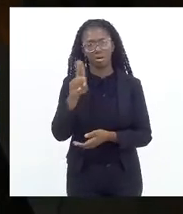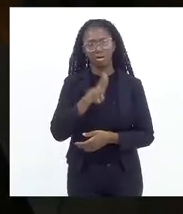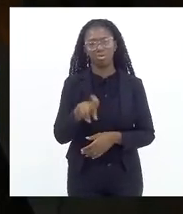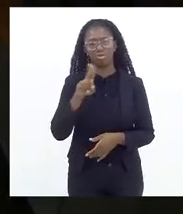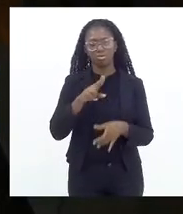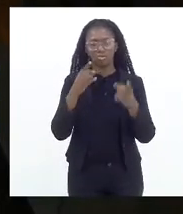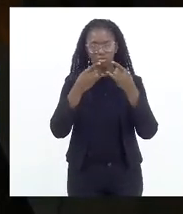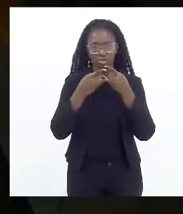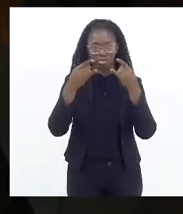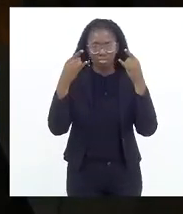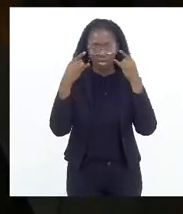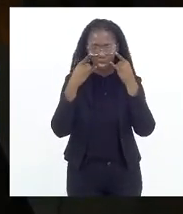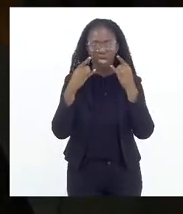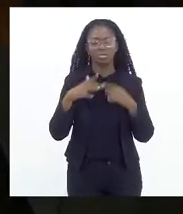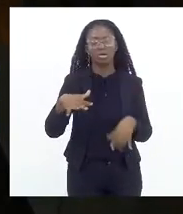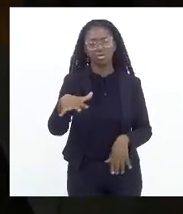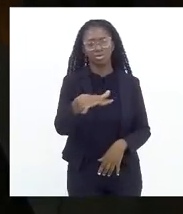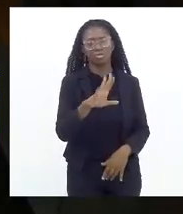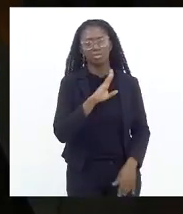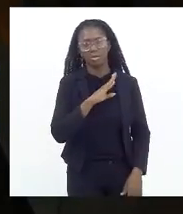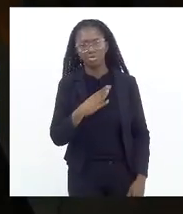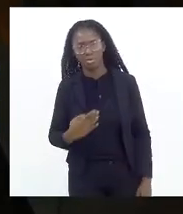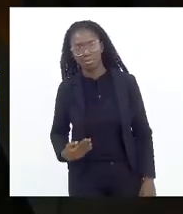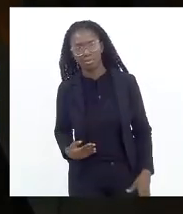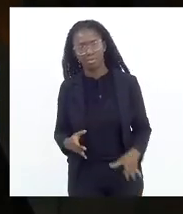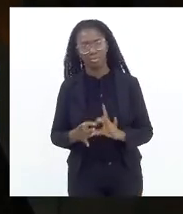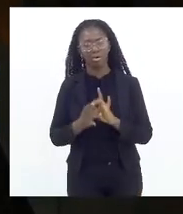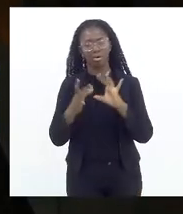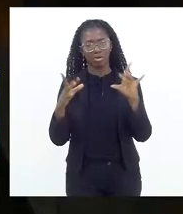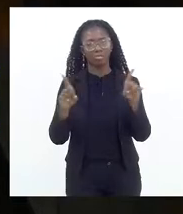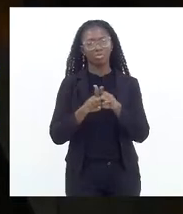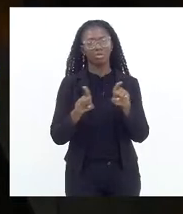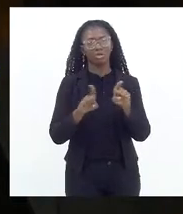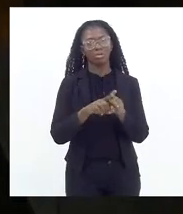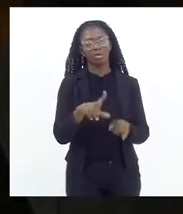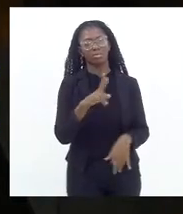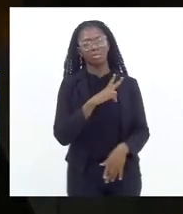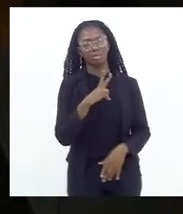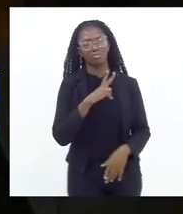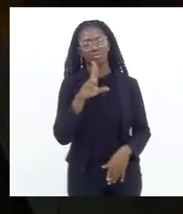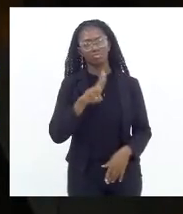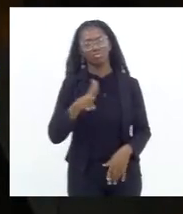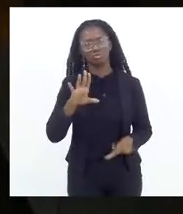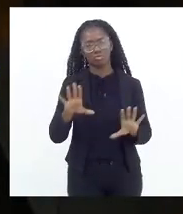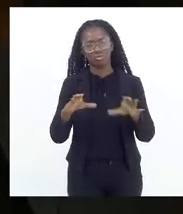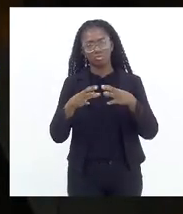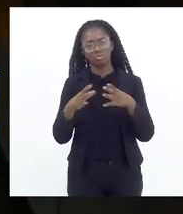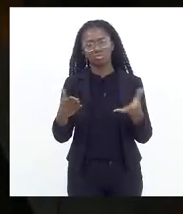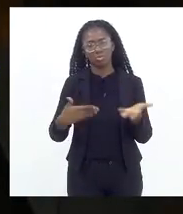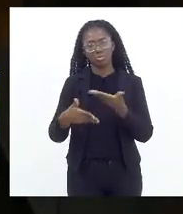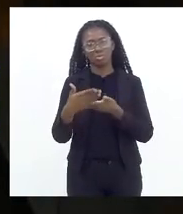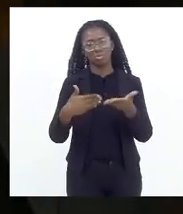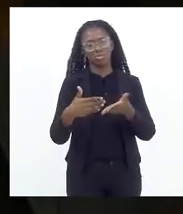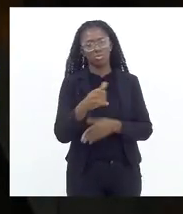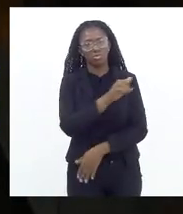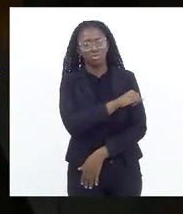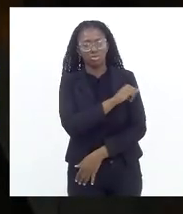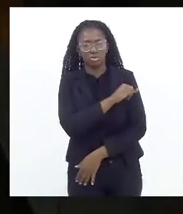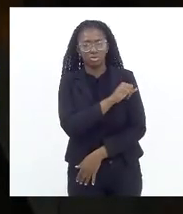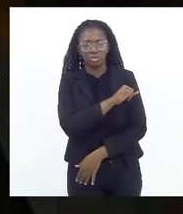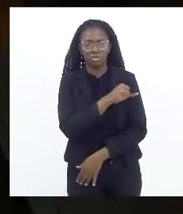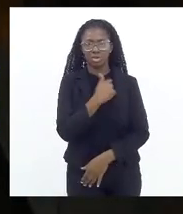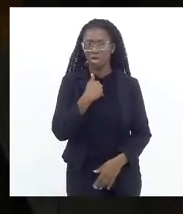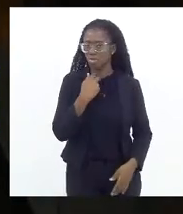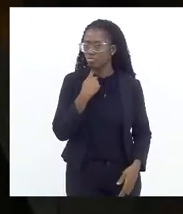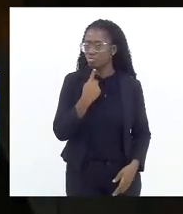máscara nos espaços públicos e nos espaços privados de uso coletivo do Estado do Rio de Janeiro. Eu não